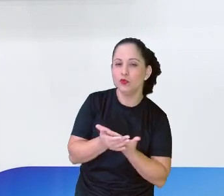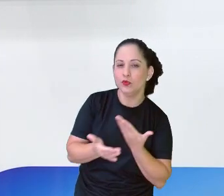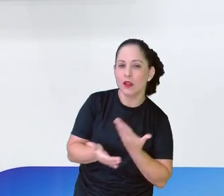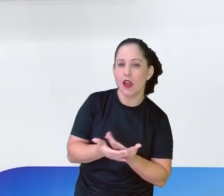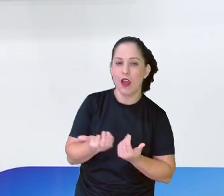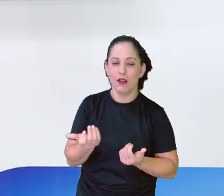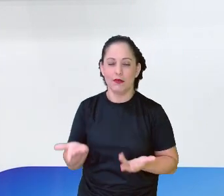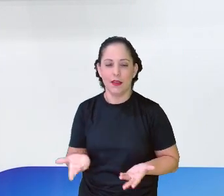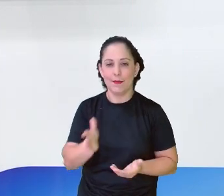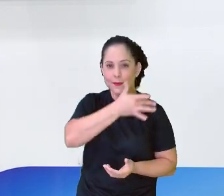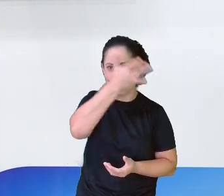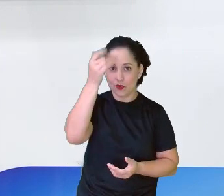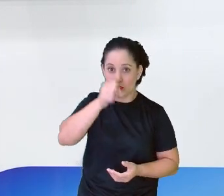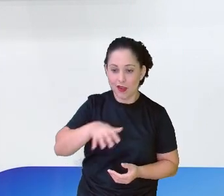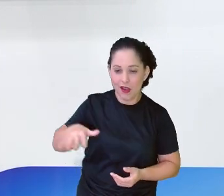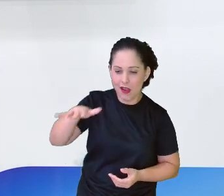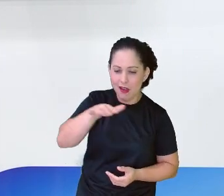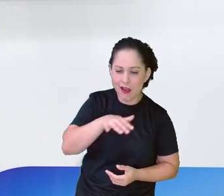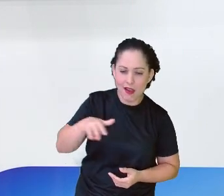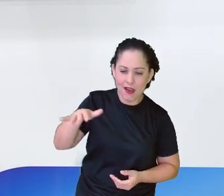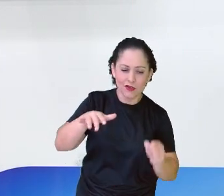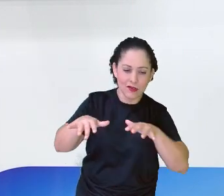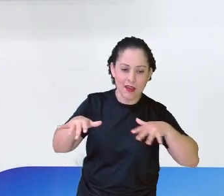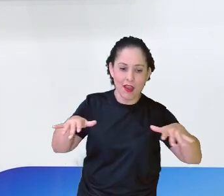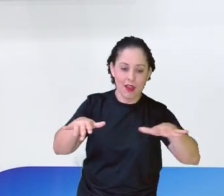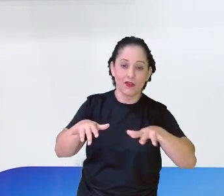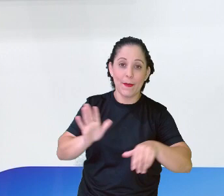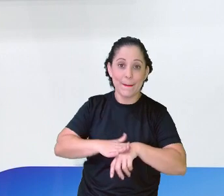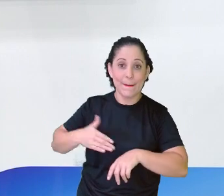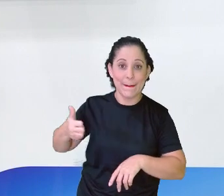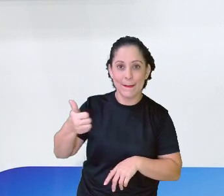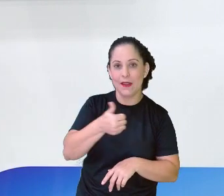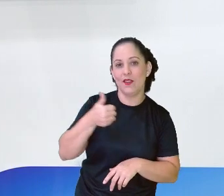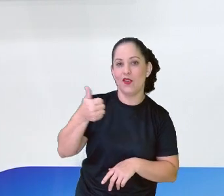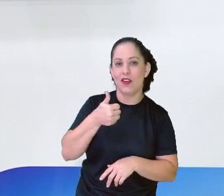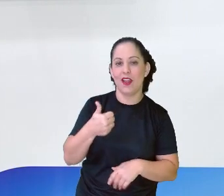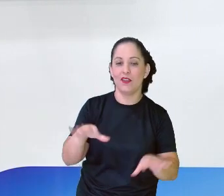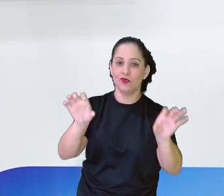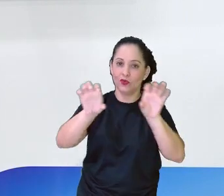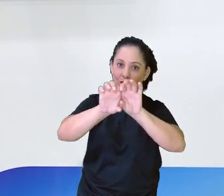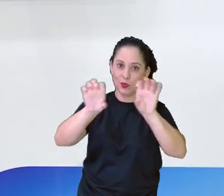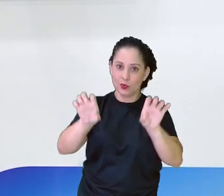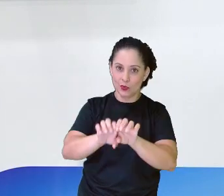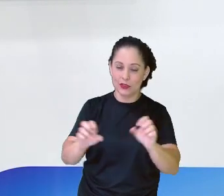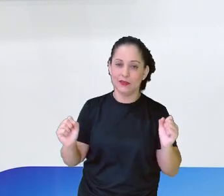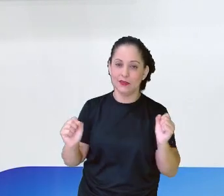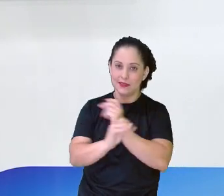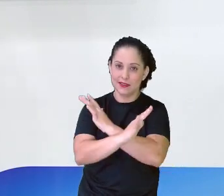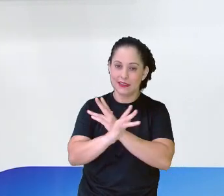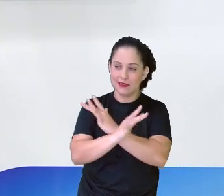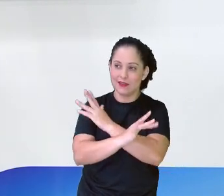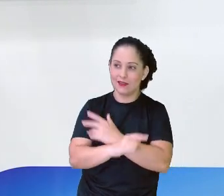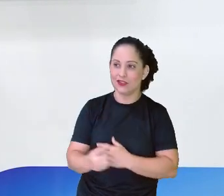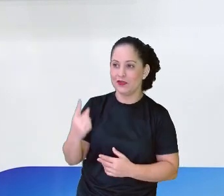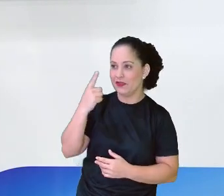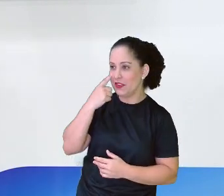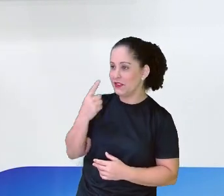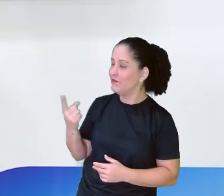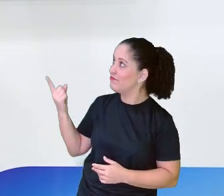áreas que foi possível melhorar a estrutura das cidades. E